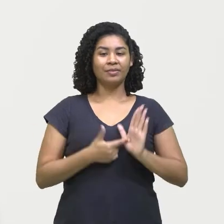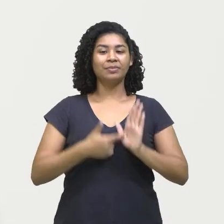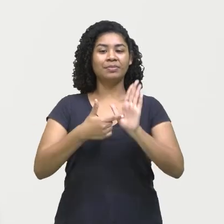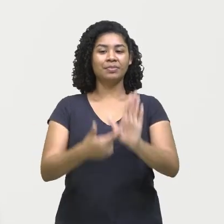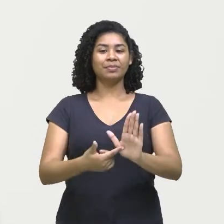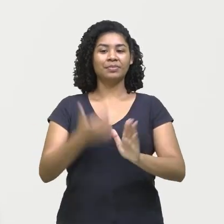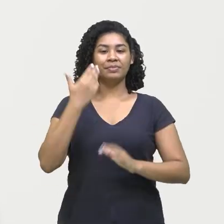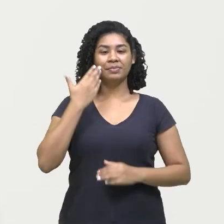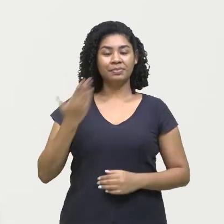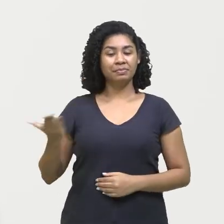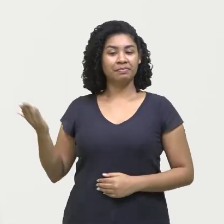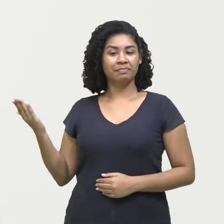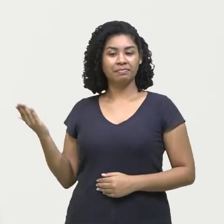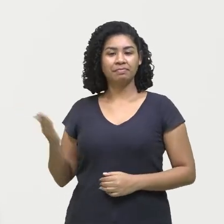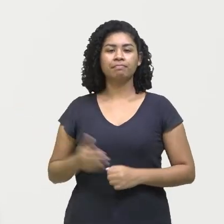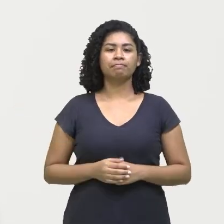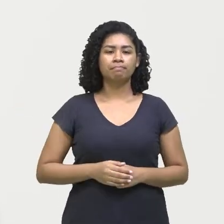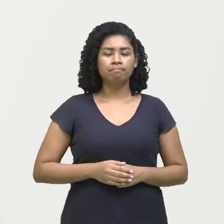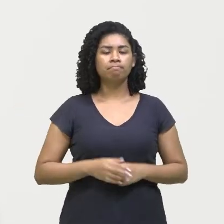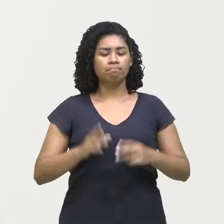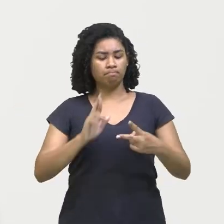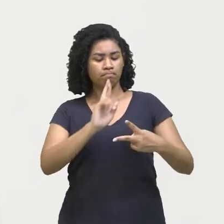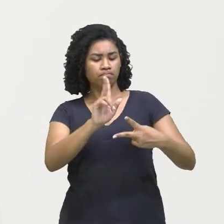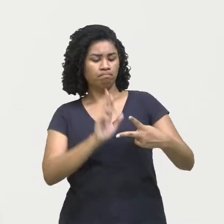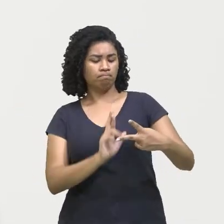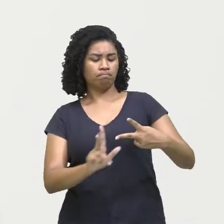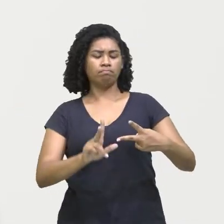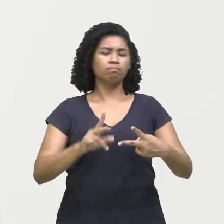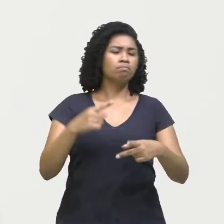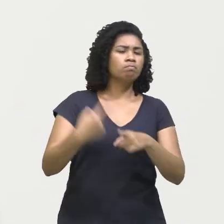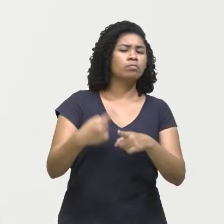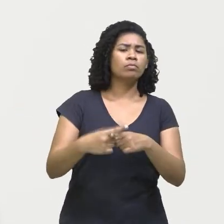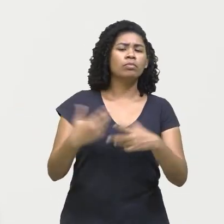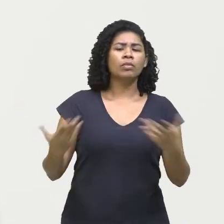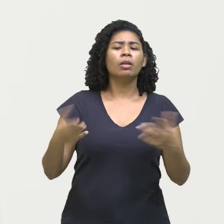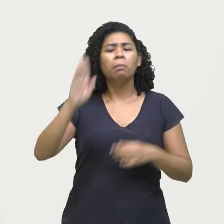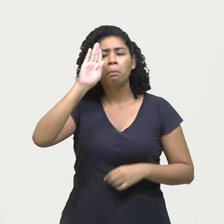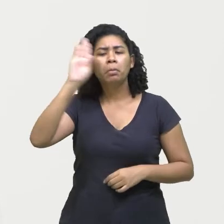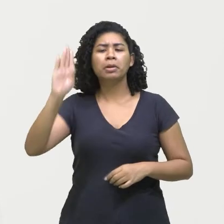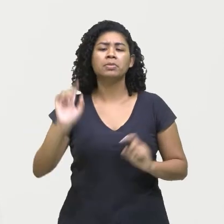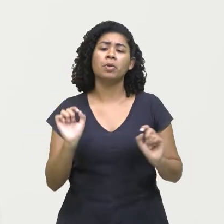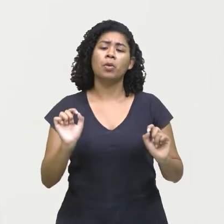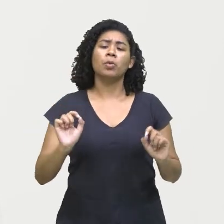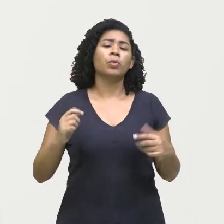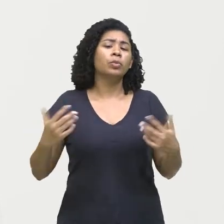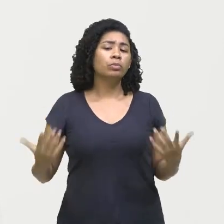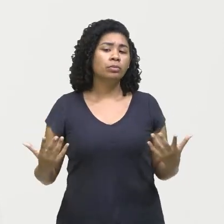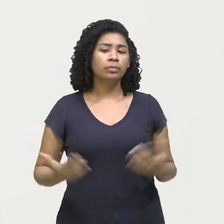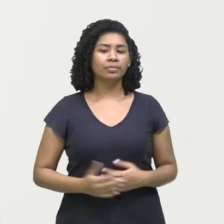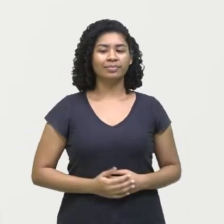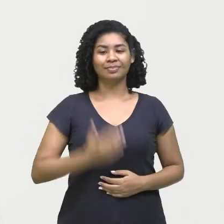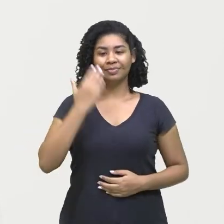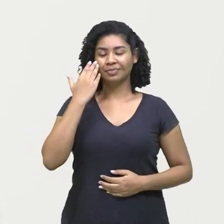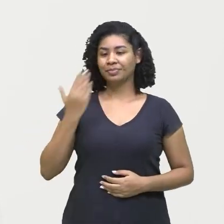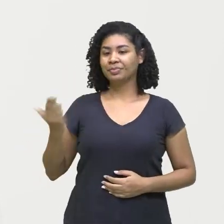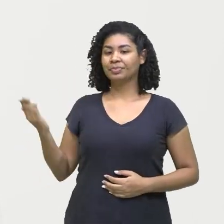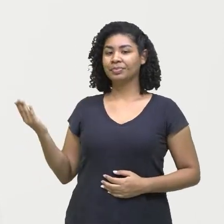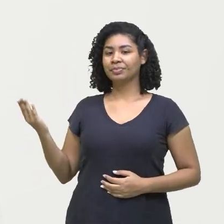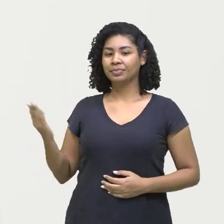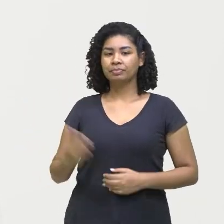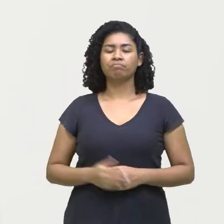comigo. As principais diferenças entre o inglês britânico e o americano são essas aqui, ó. Primeira,